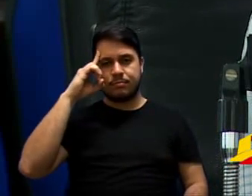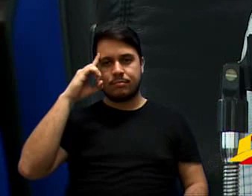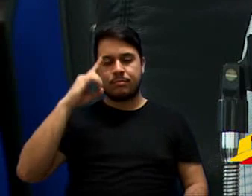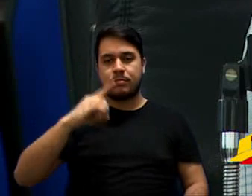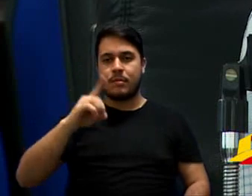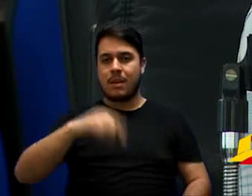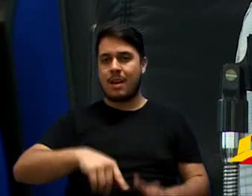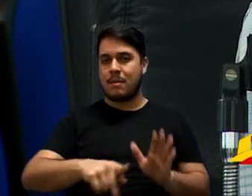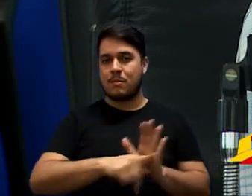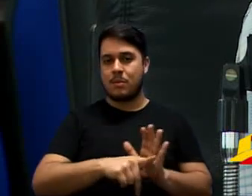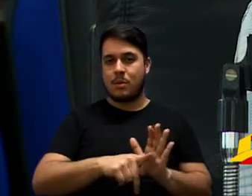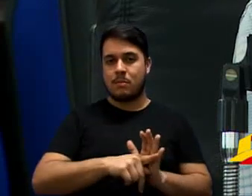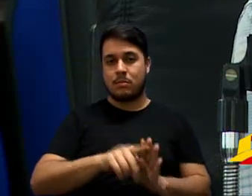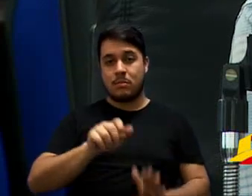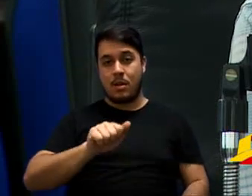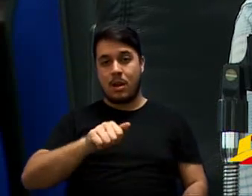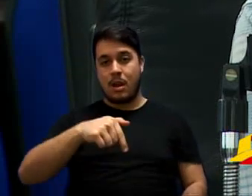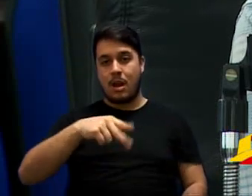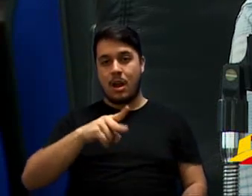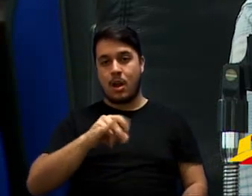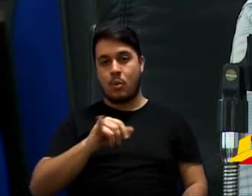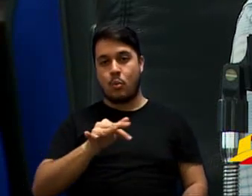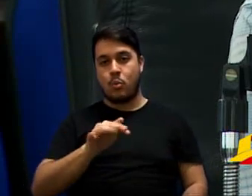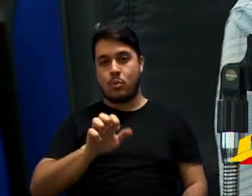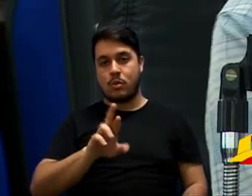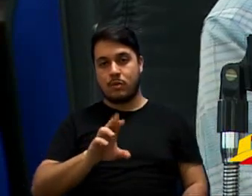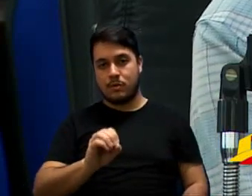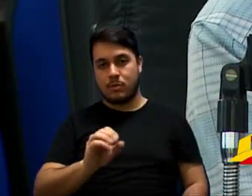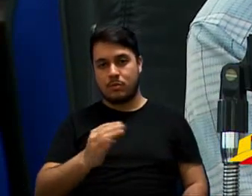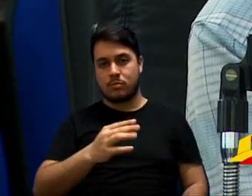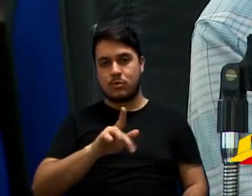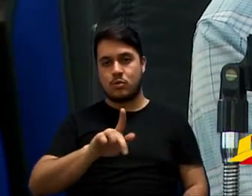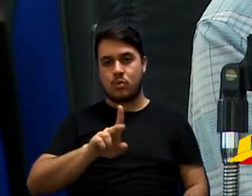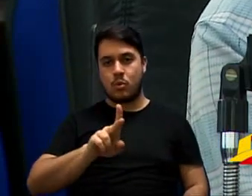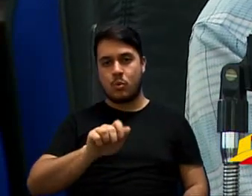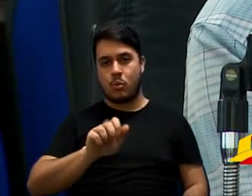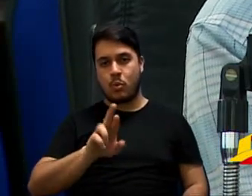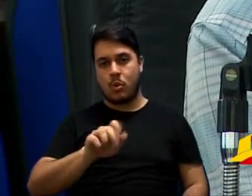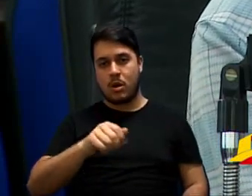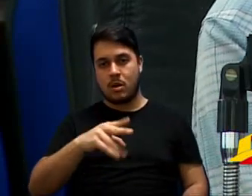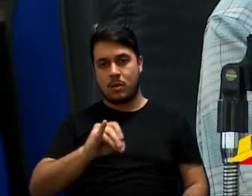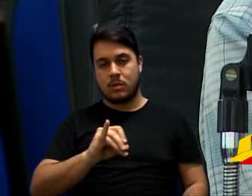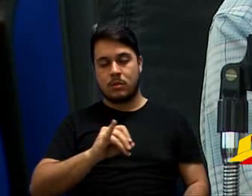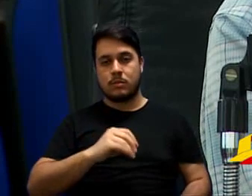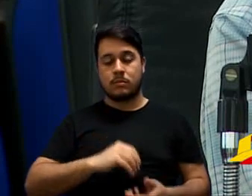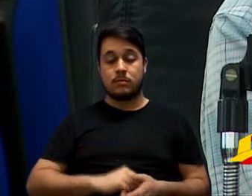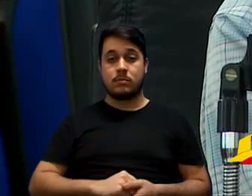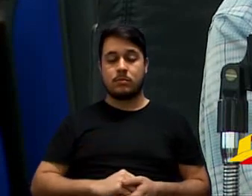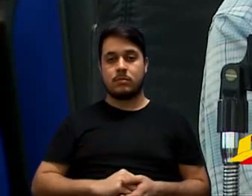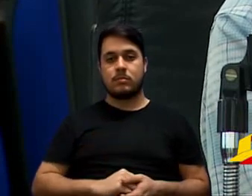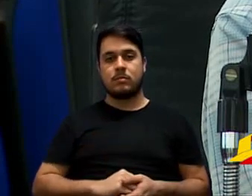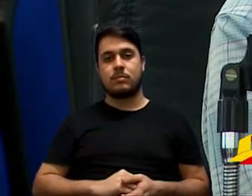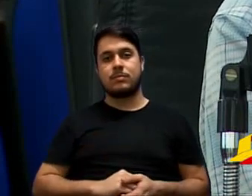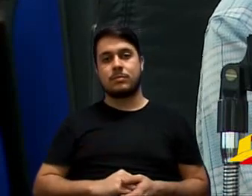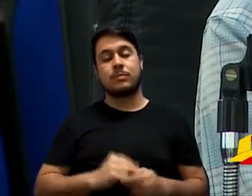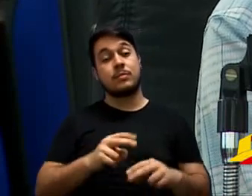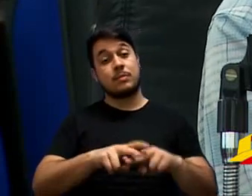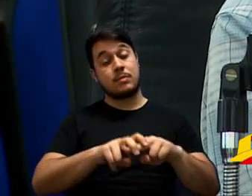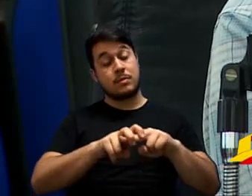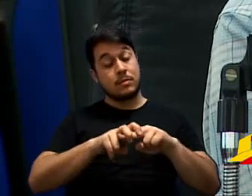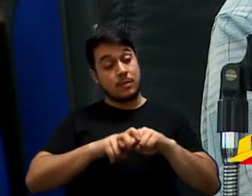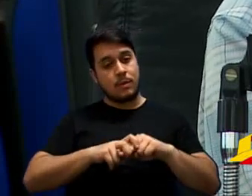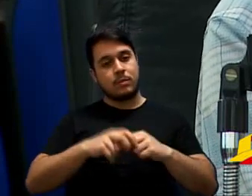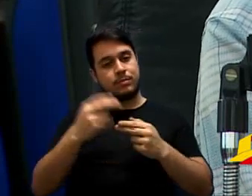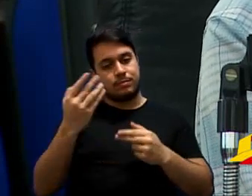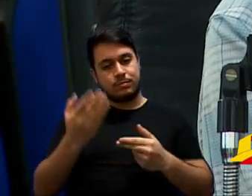aqüífero guarani e lamentavelmente isso daí está levando a nós ficamos sem